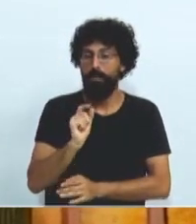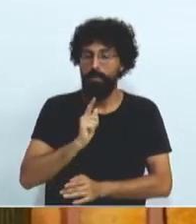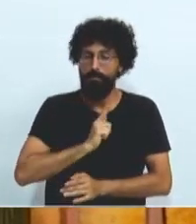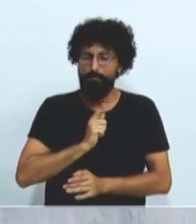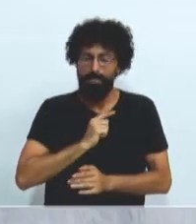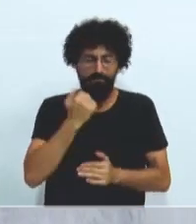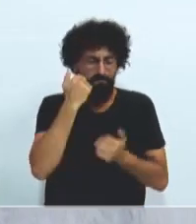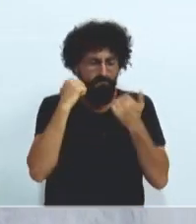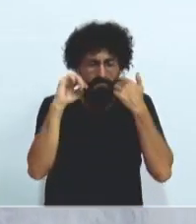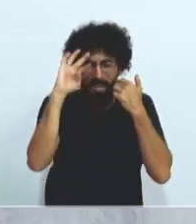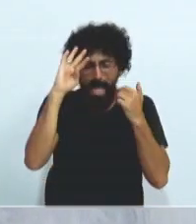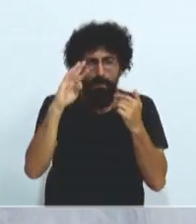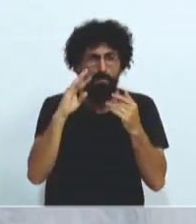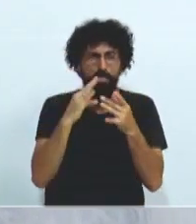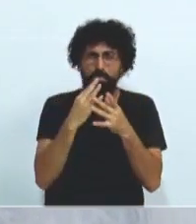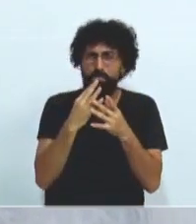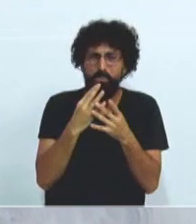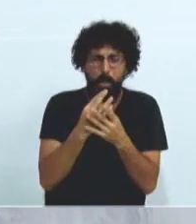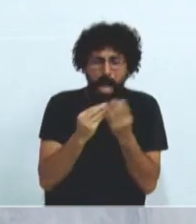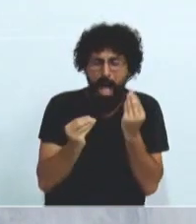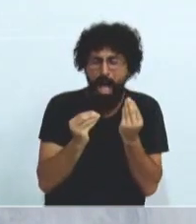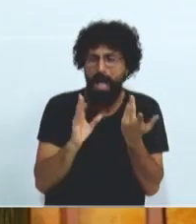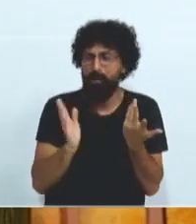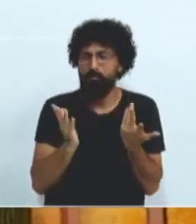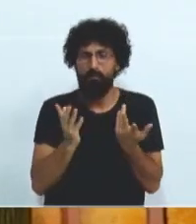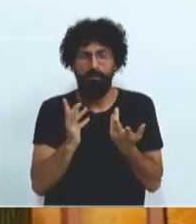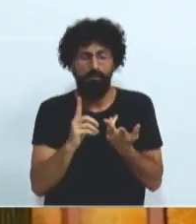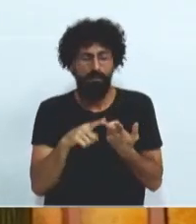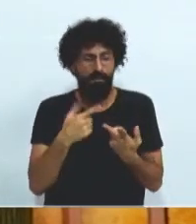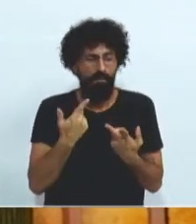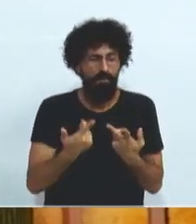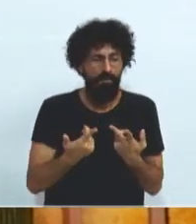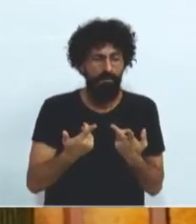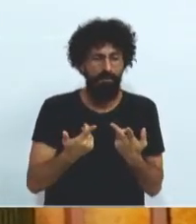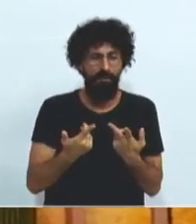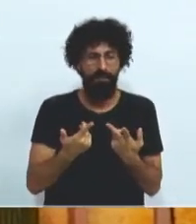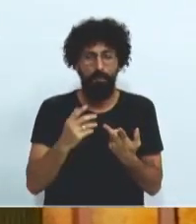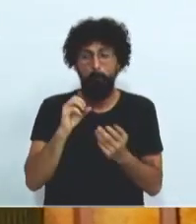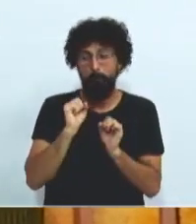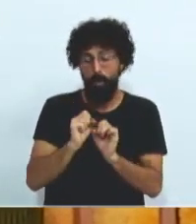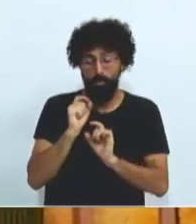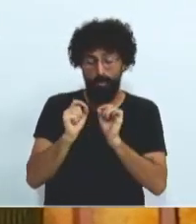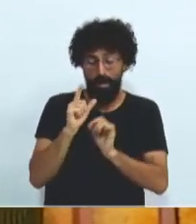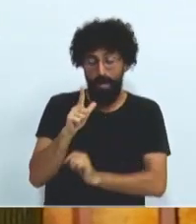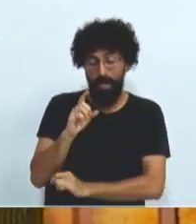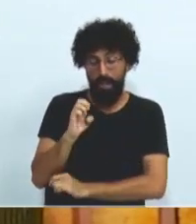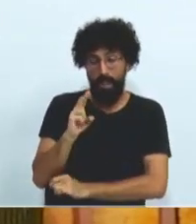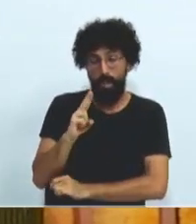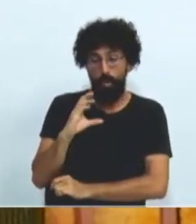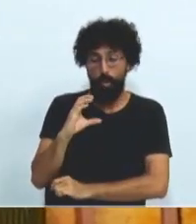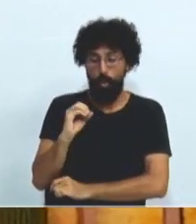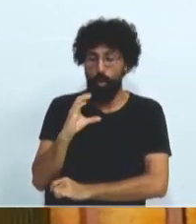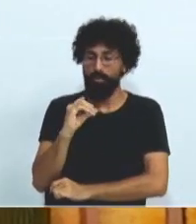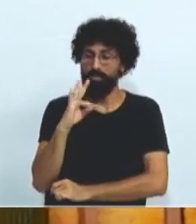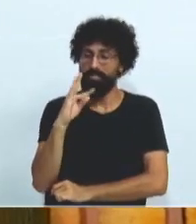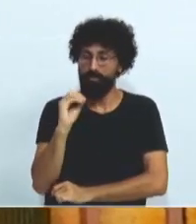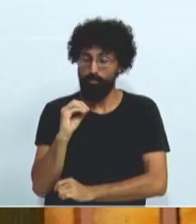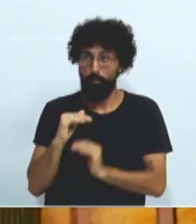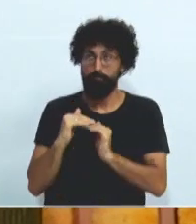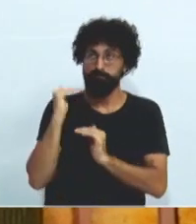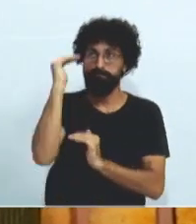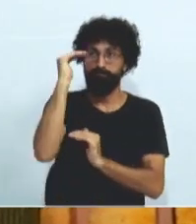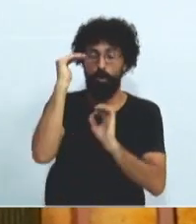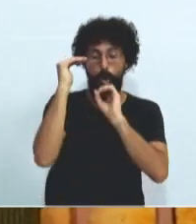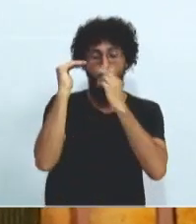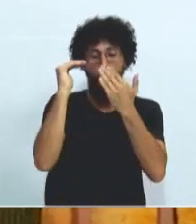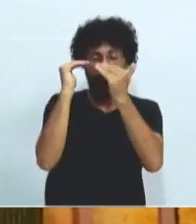febre que não cessa, os leucócitos ele pode estar muito alto ou muito baixo. E com relação às